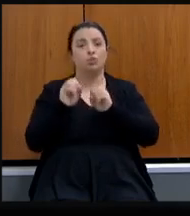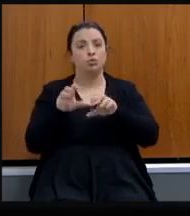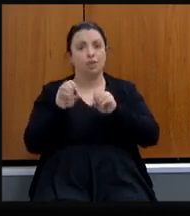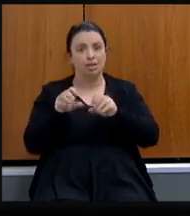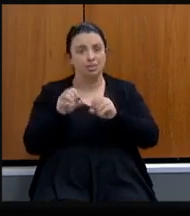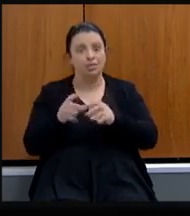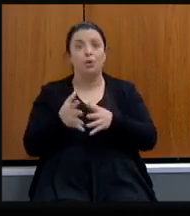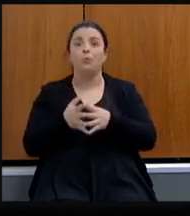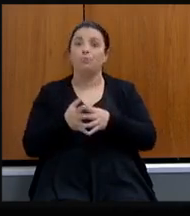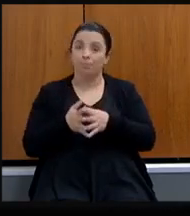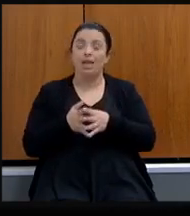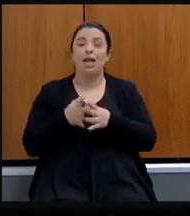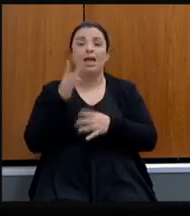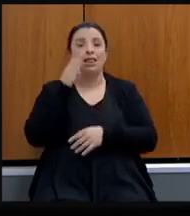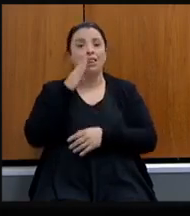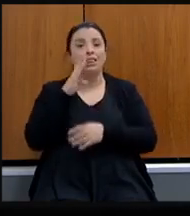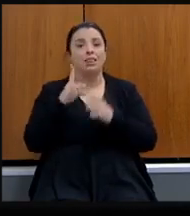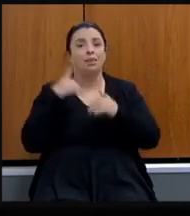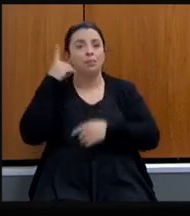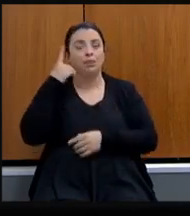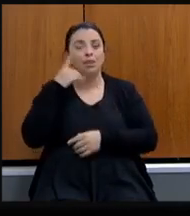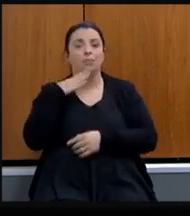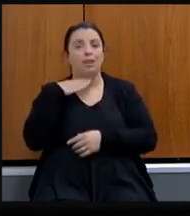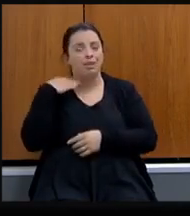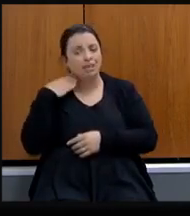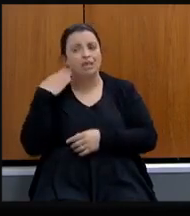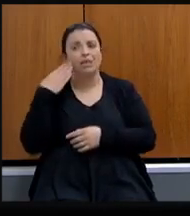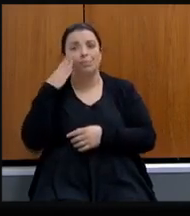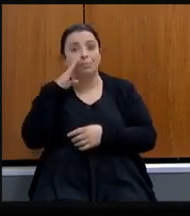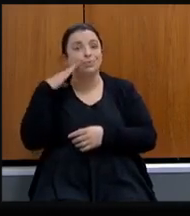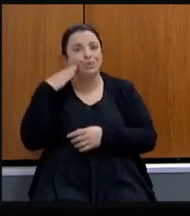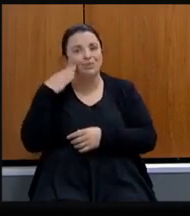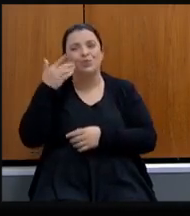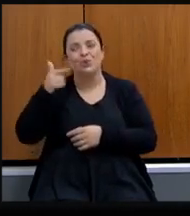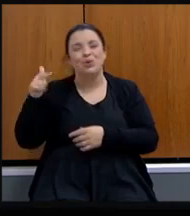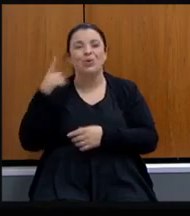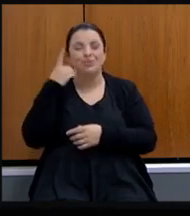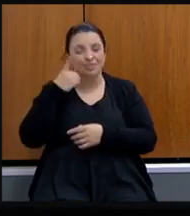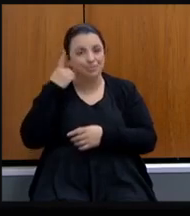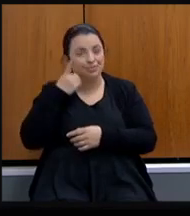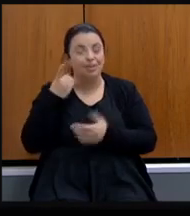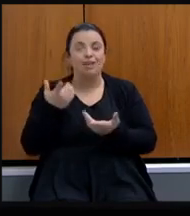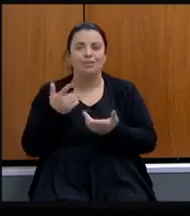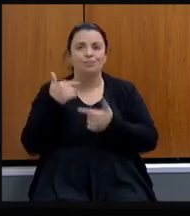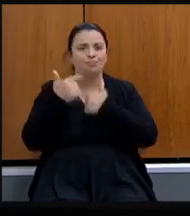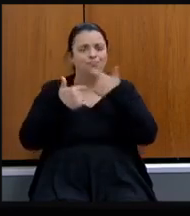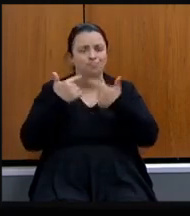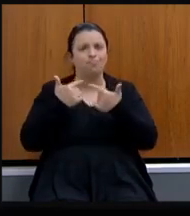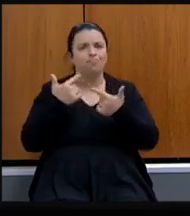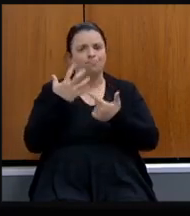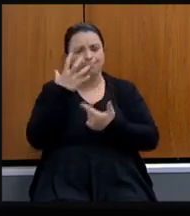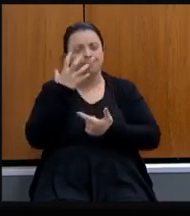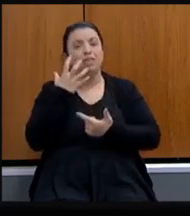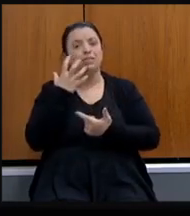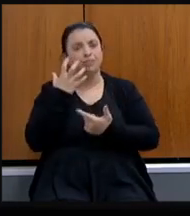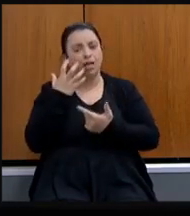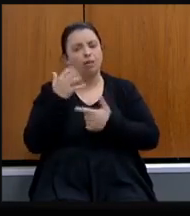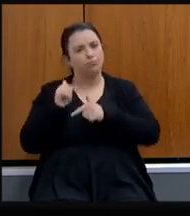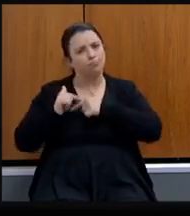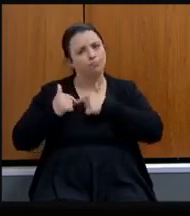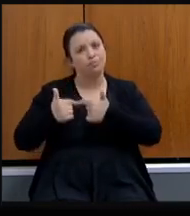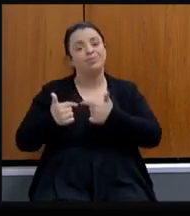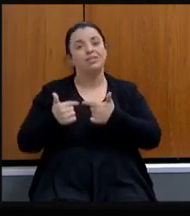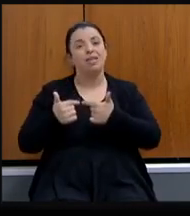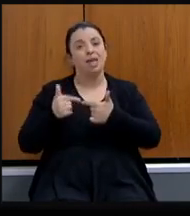o deputado Beatriz e os demais membros até mais Deputados de câncer trabalho muito sério uma das comissões mais